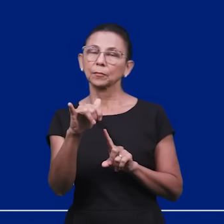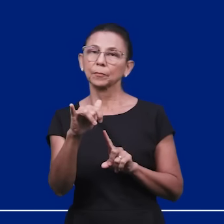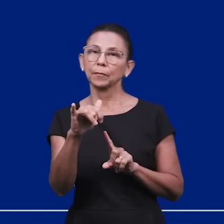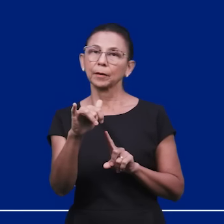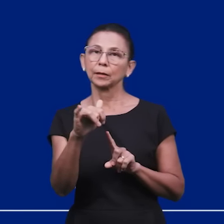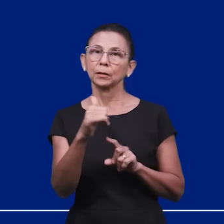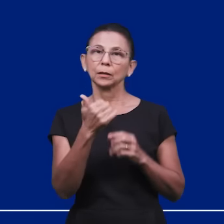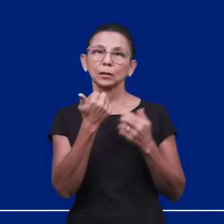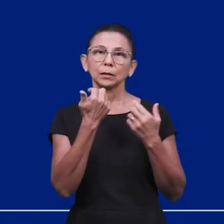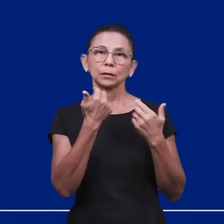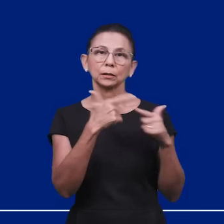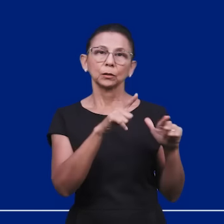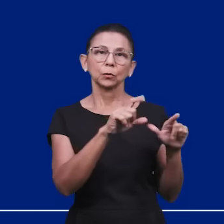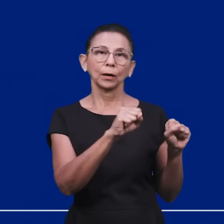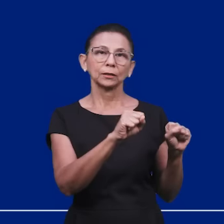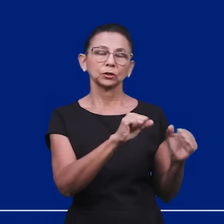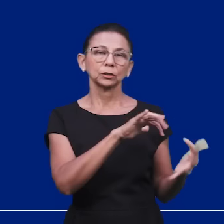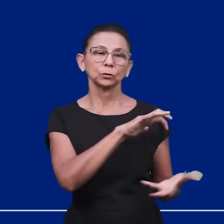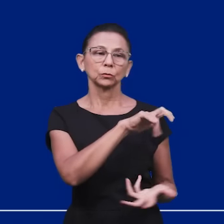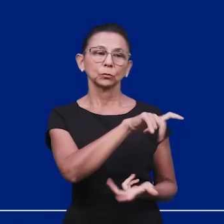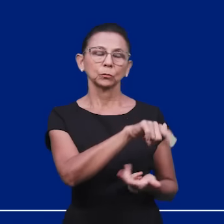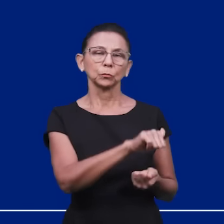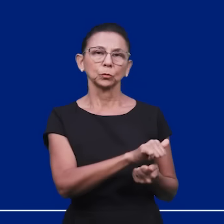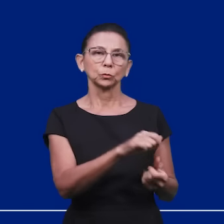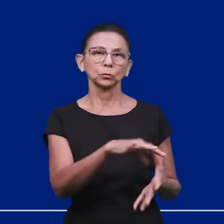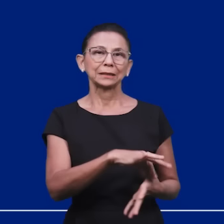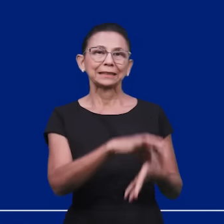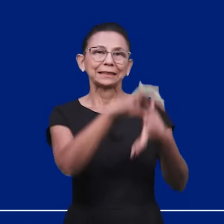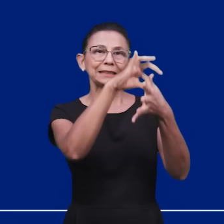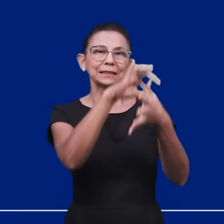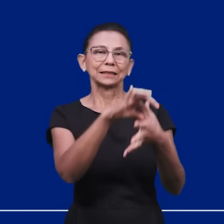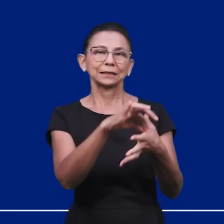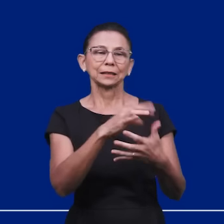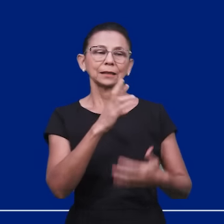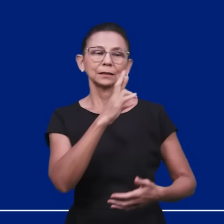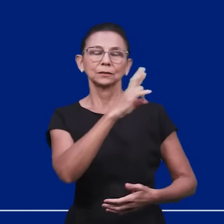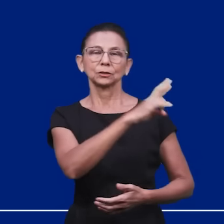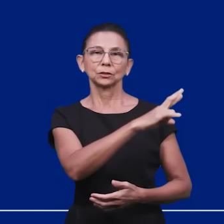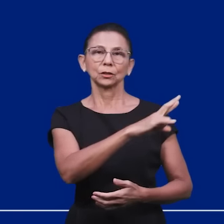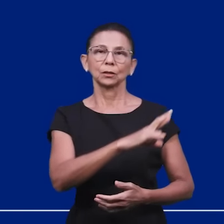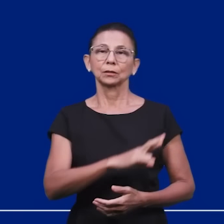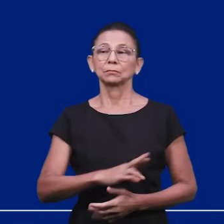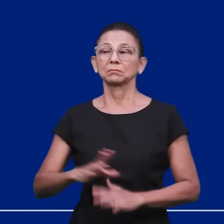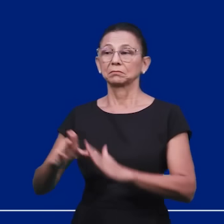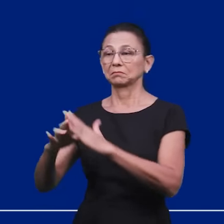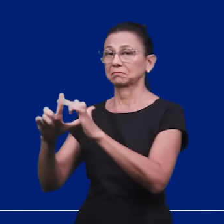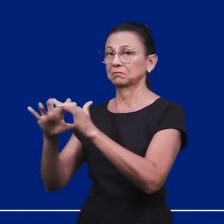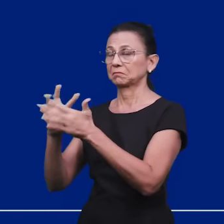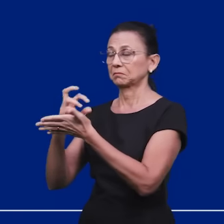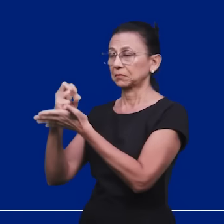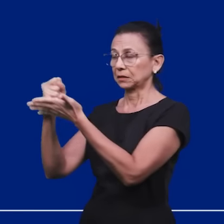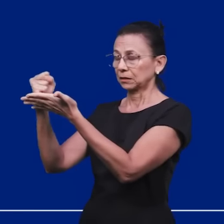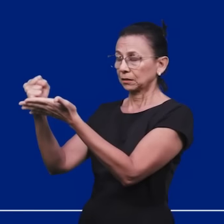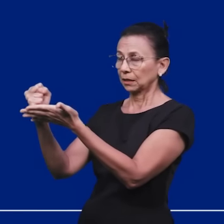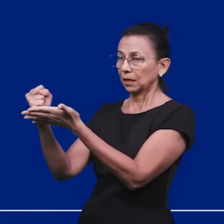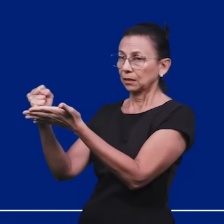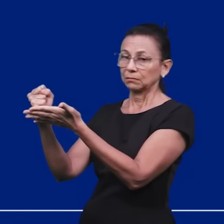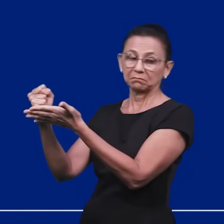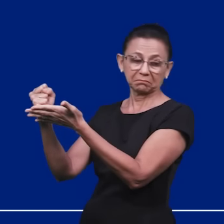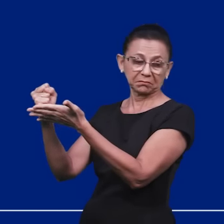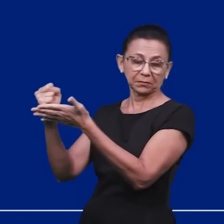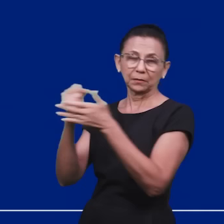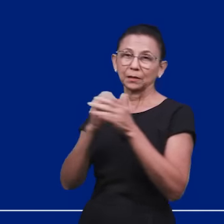fala do mundo, dos líderes religiosos. Pois quando a igreja fiel for arrebatada e a igreja